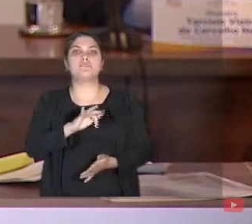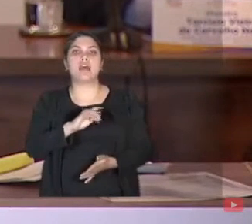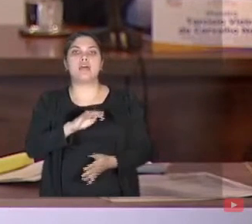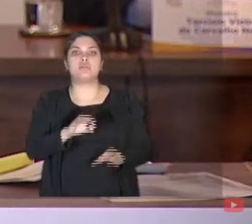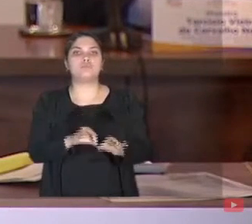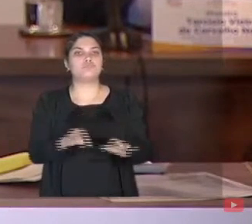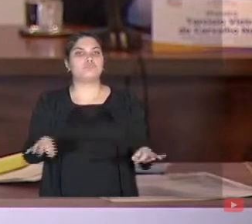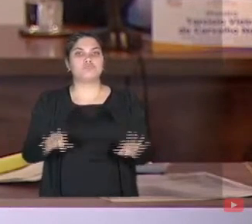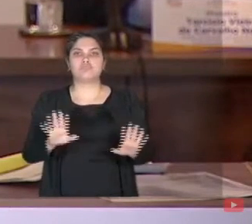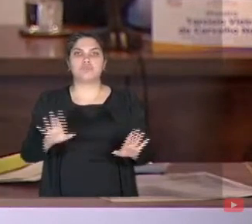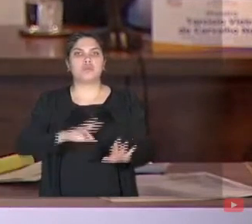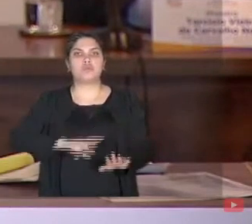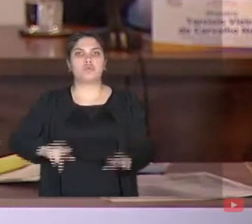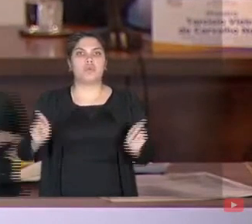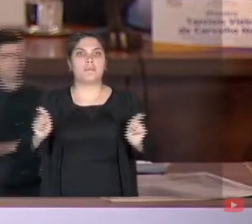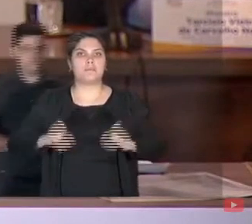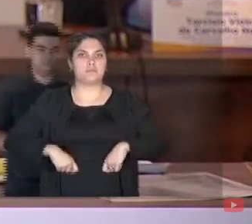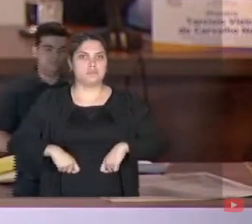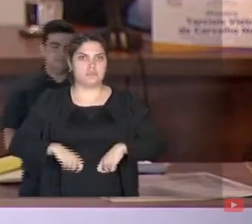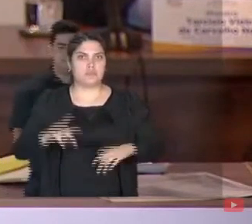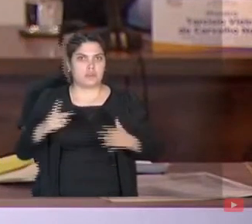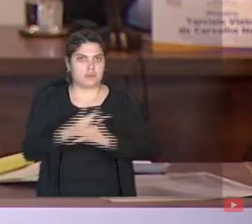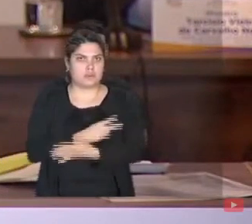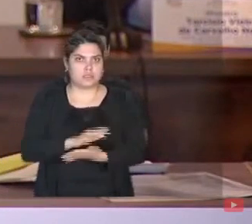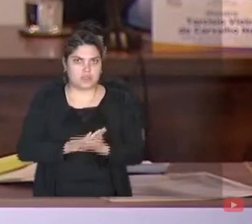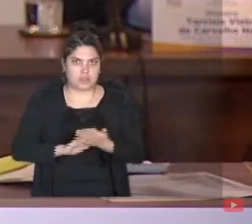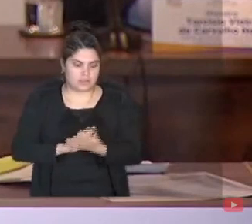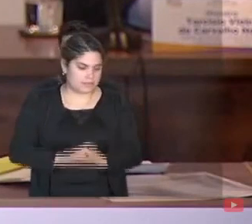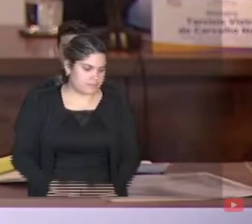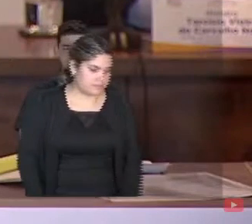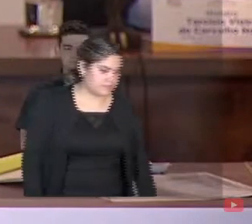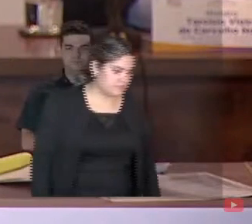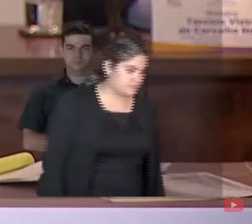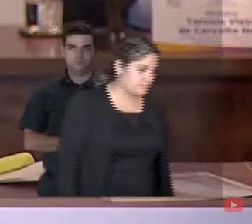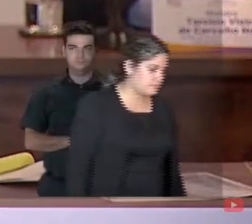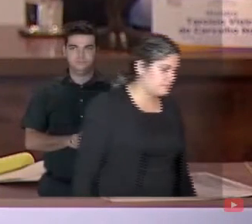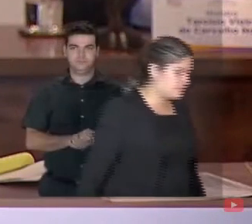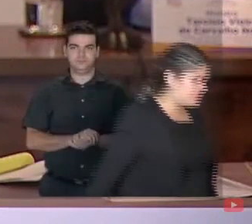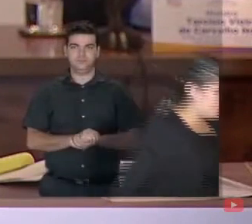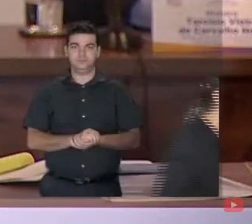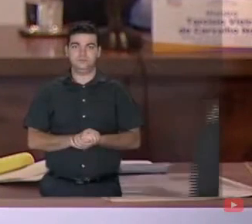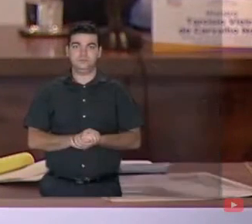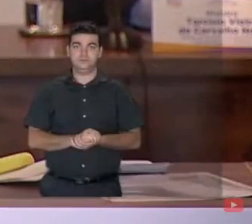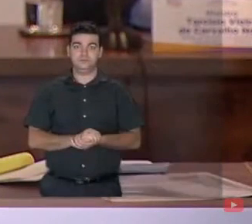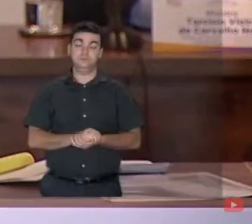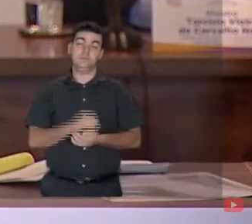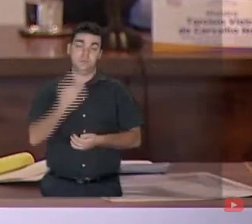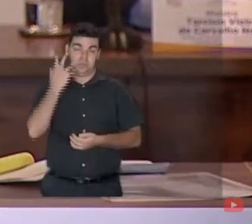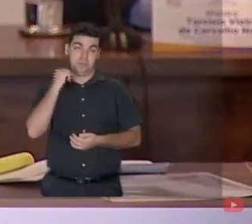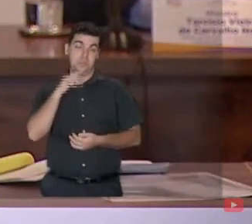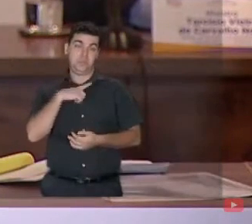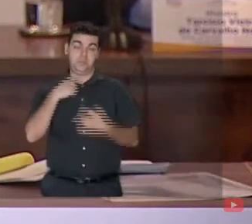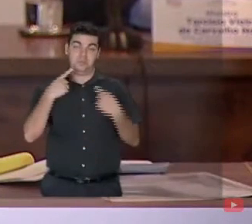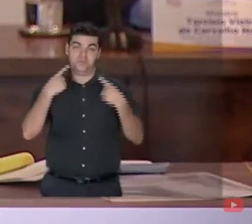assim. Não é possível que aconteça nada. Quanto à violência,